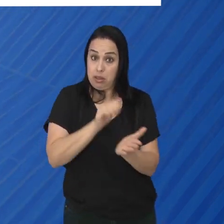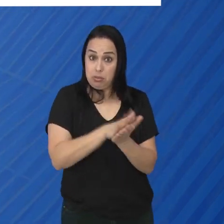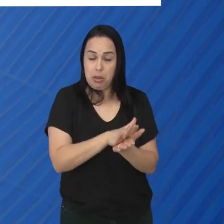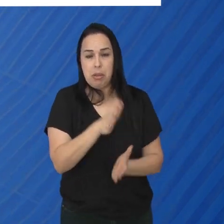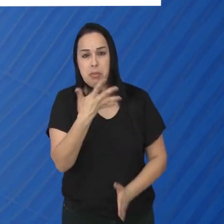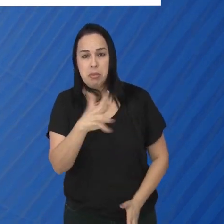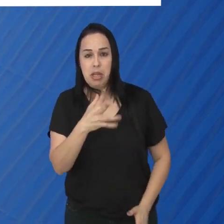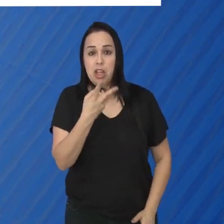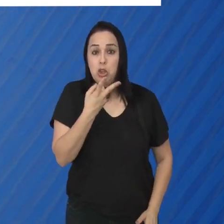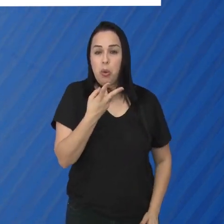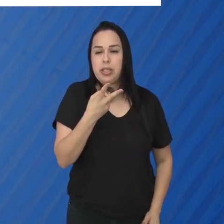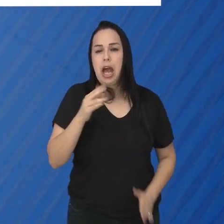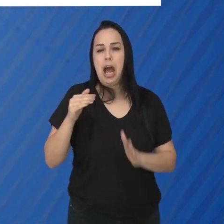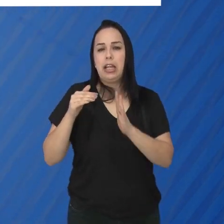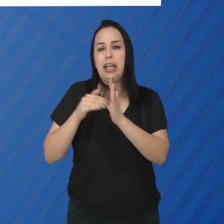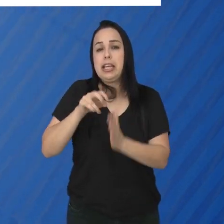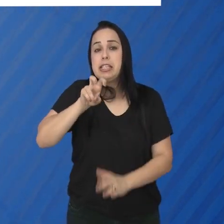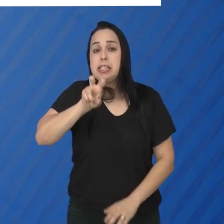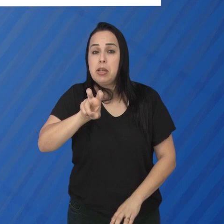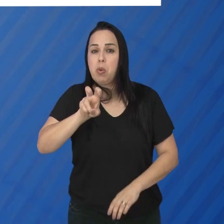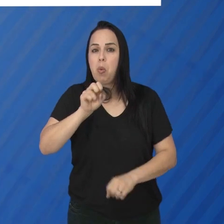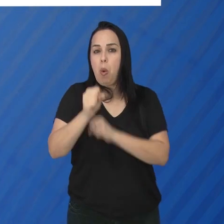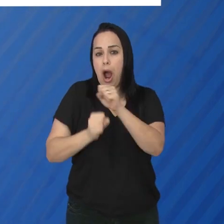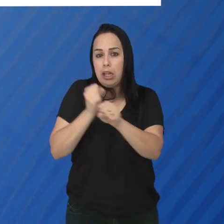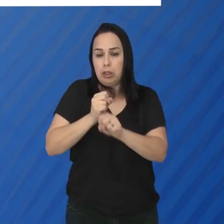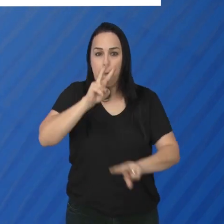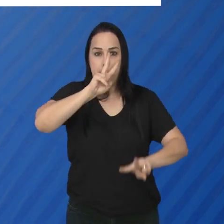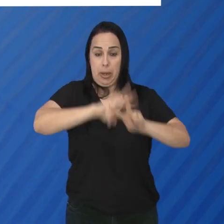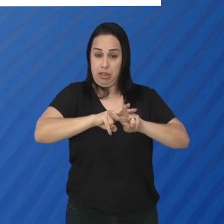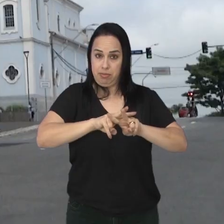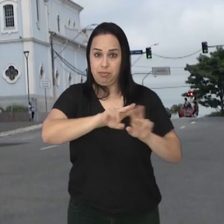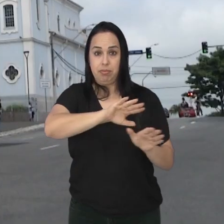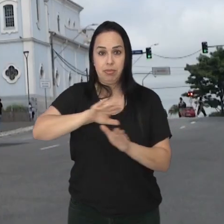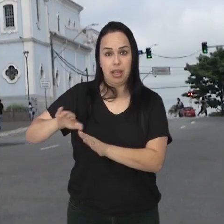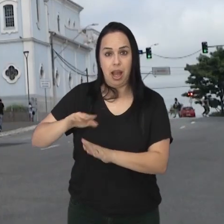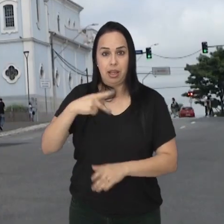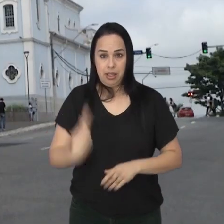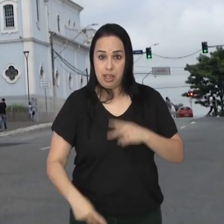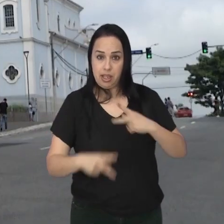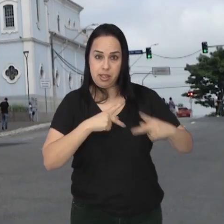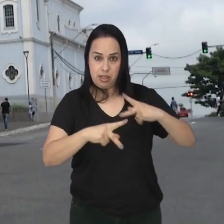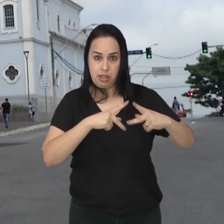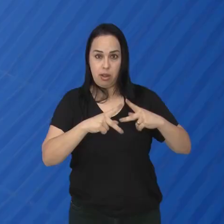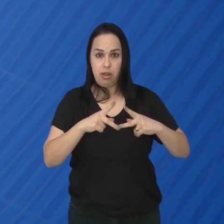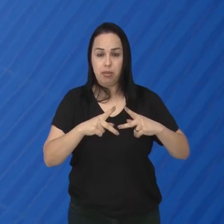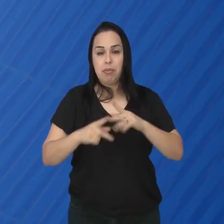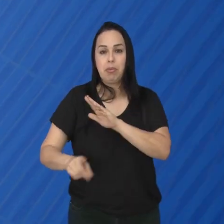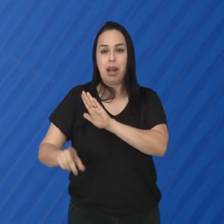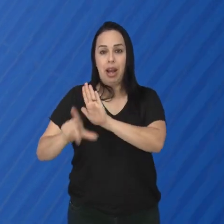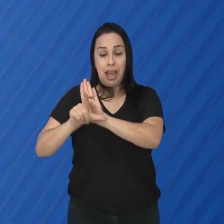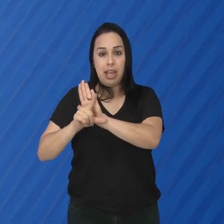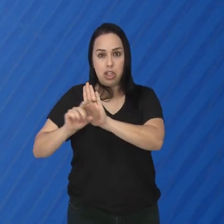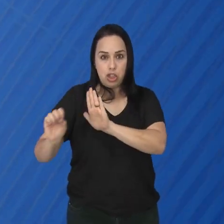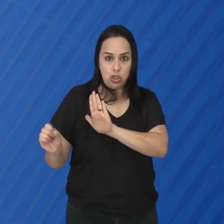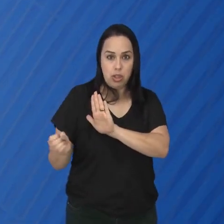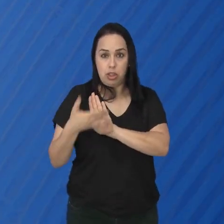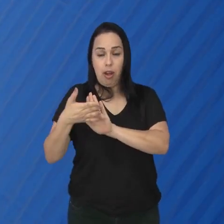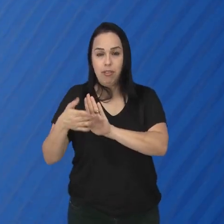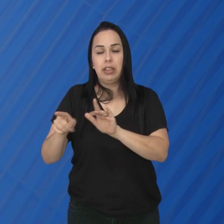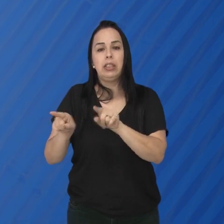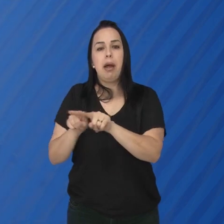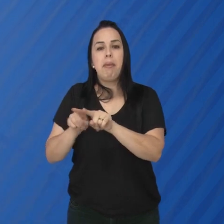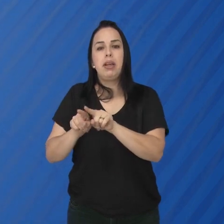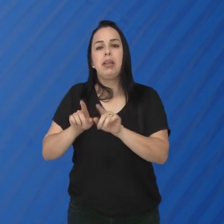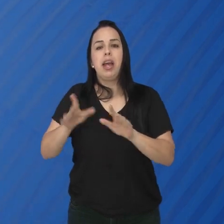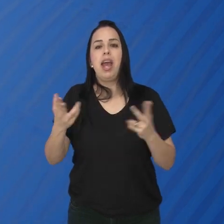com a pena passando a ser de 2 a 5 anos de prisão. Já aqui em São José, uma nova lei aprovada no final